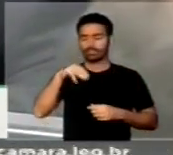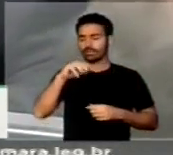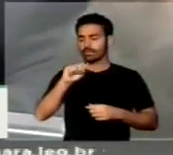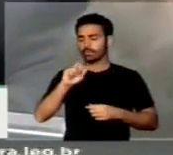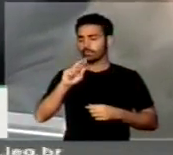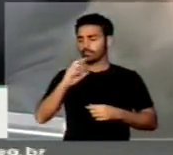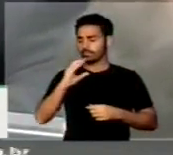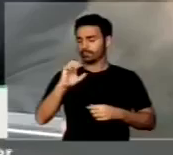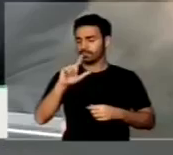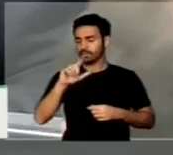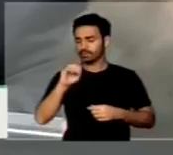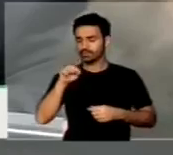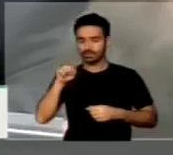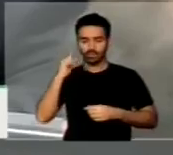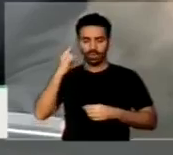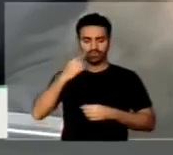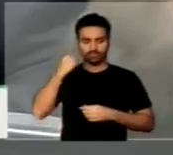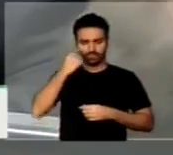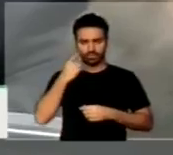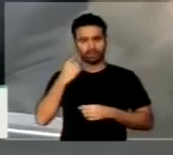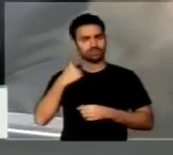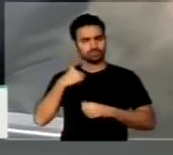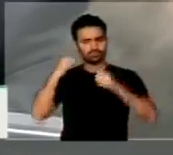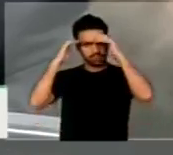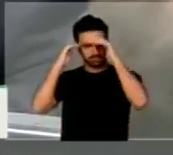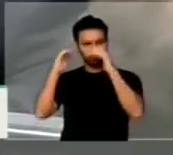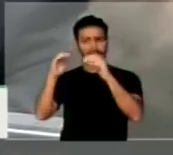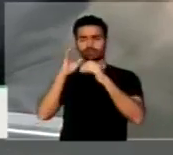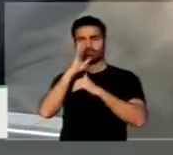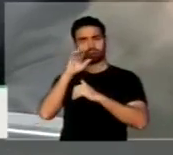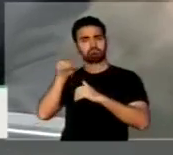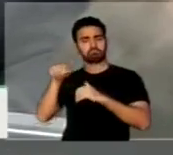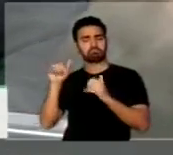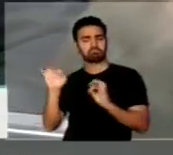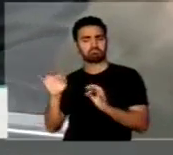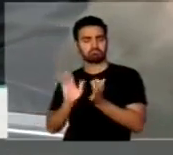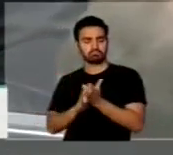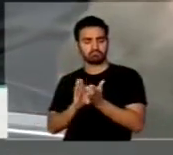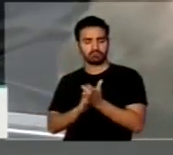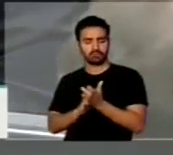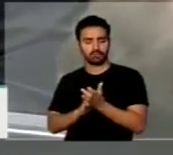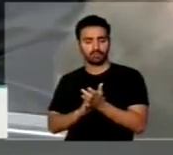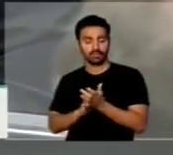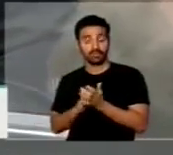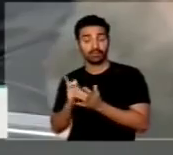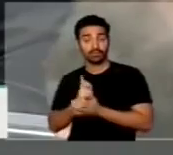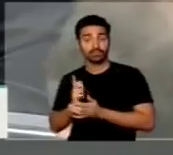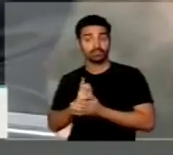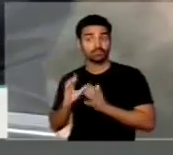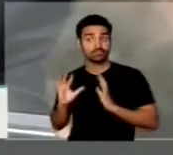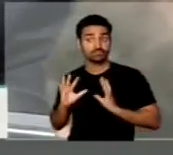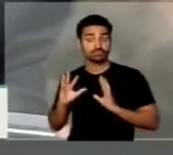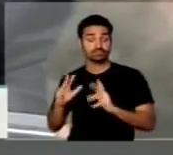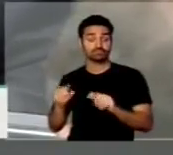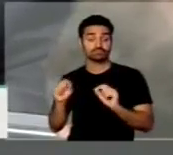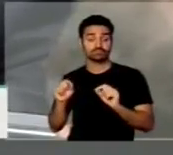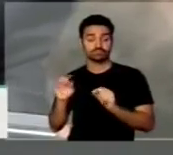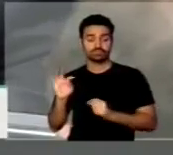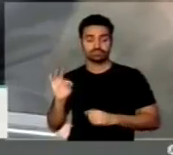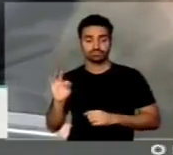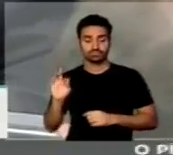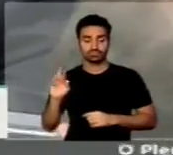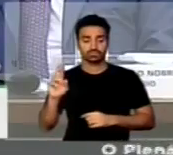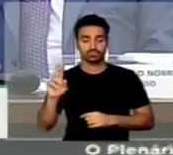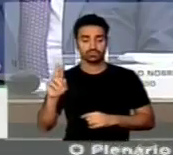um advogado que eu tenho profundo respeito e admiração, está construída na questão do trust.